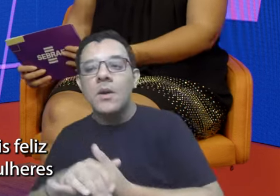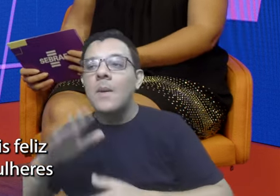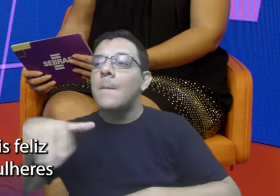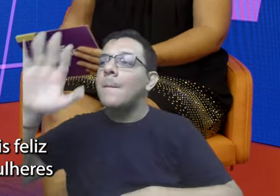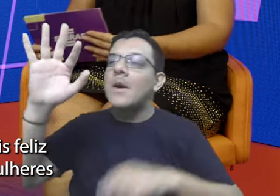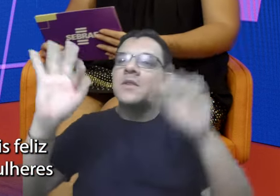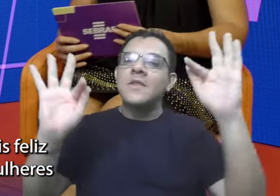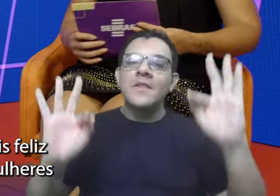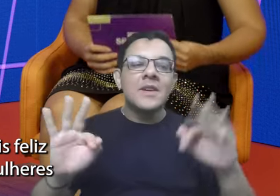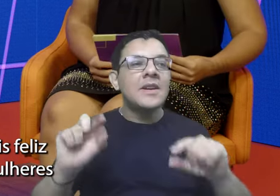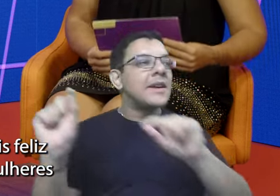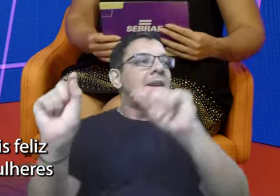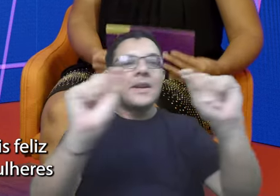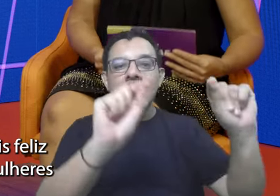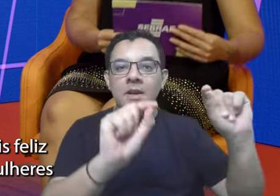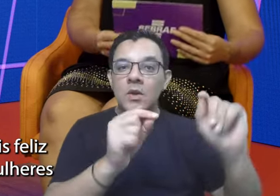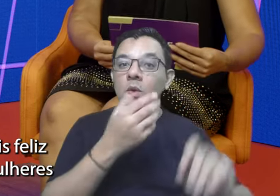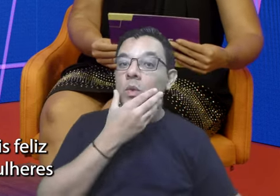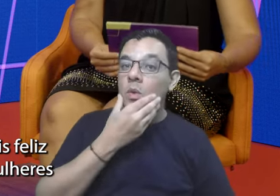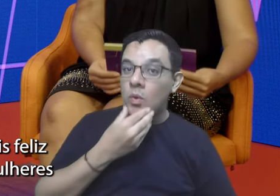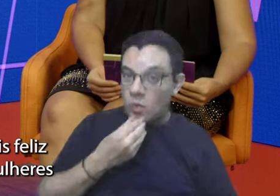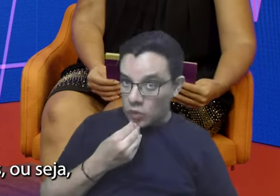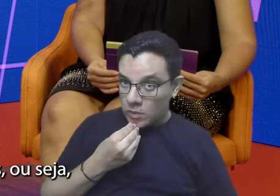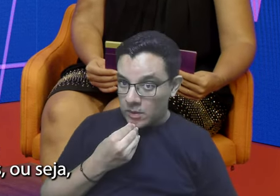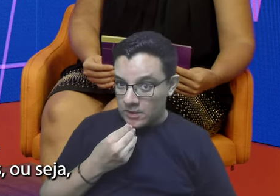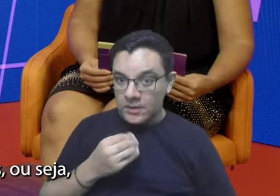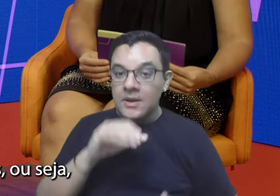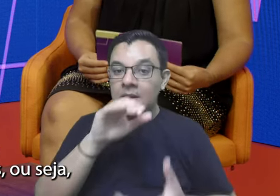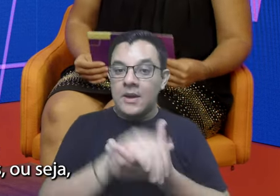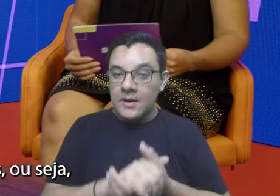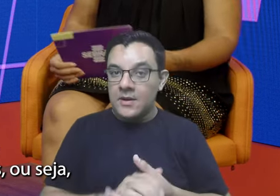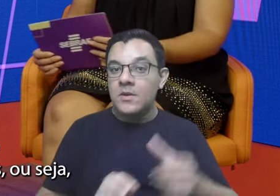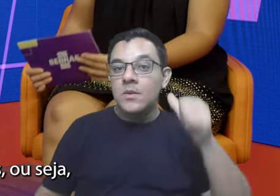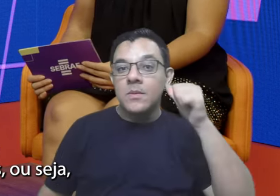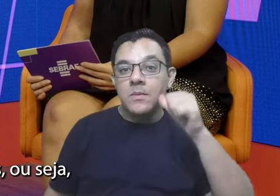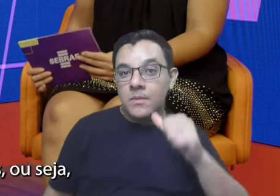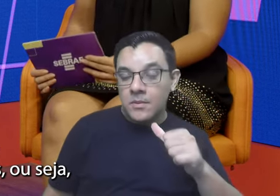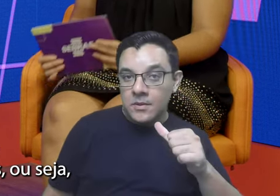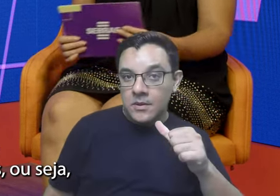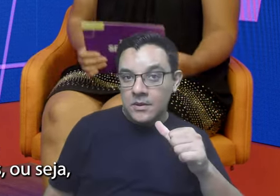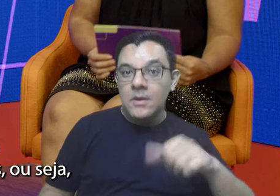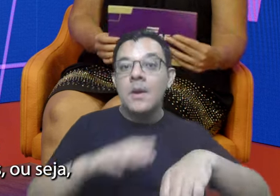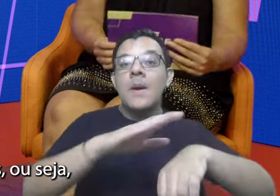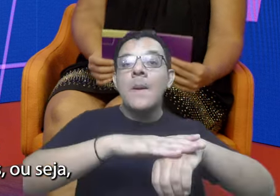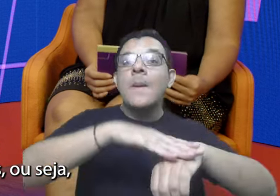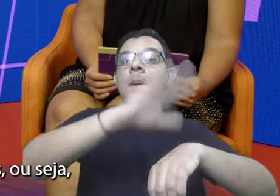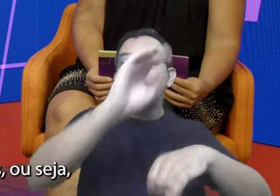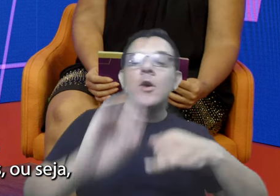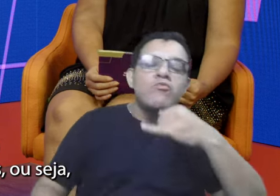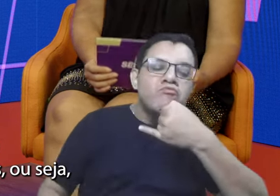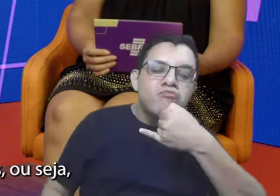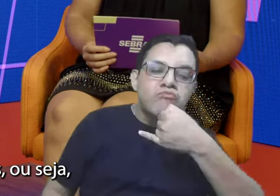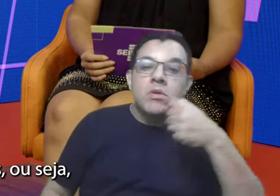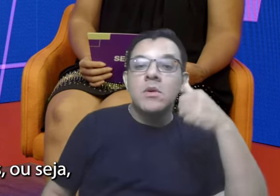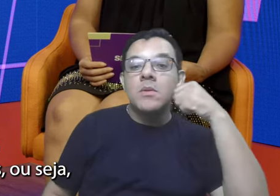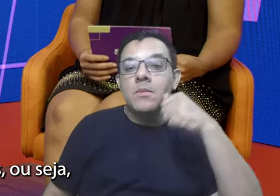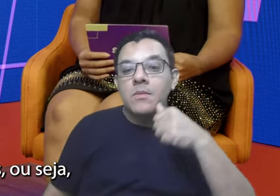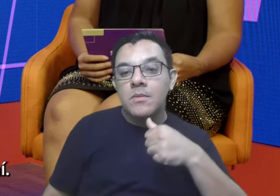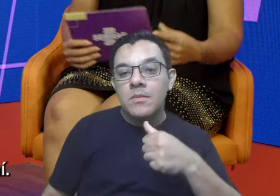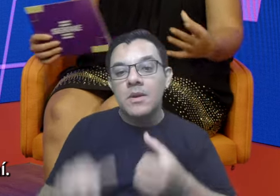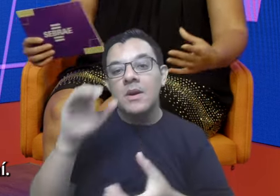feliz quem é mais feliz são os homens casados com os com mulheres e quem é mais triste são as mulheres casadas com homens ou